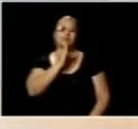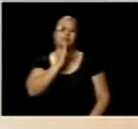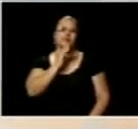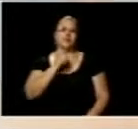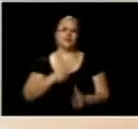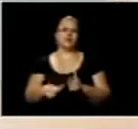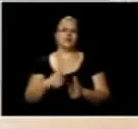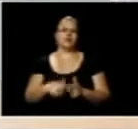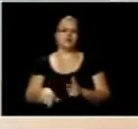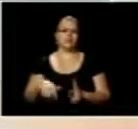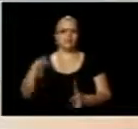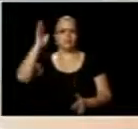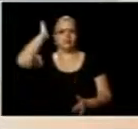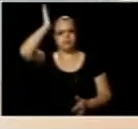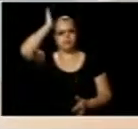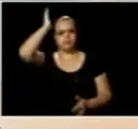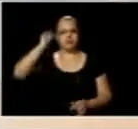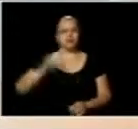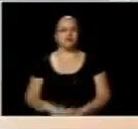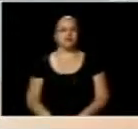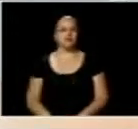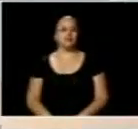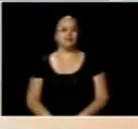Que conhecem as raízes da cidade.